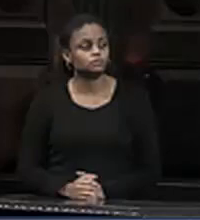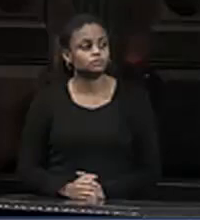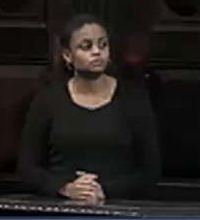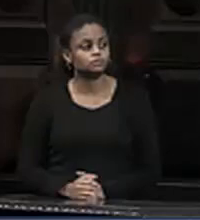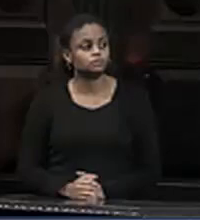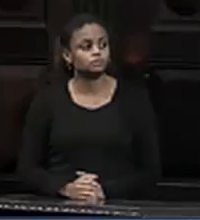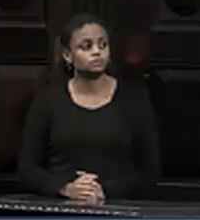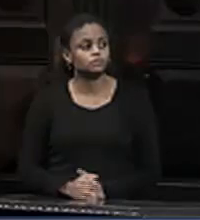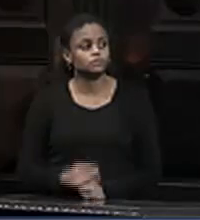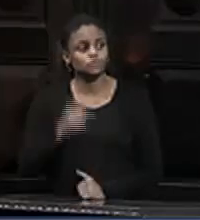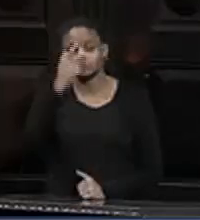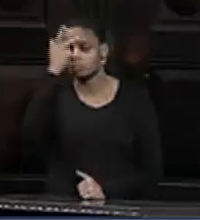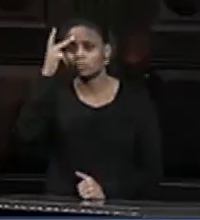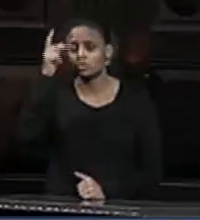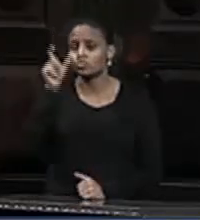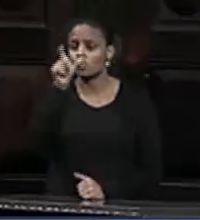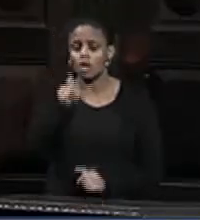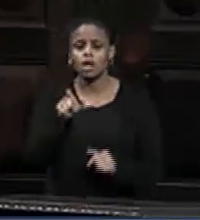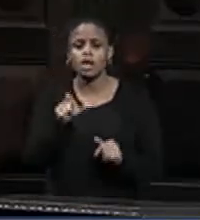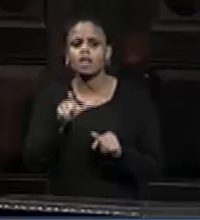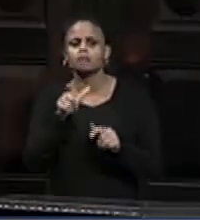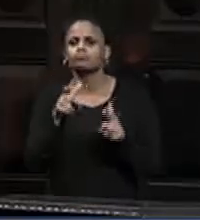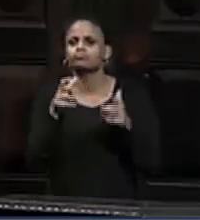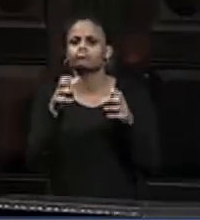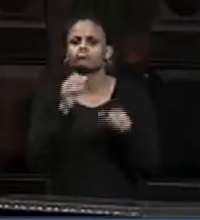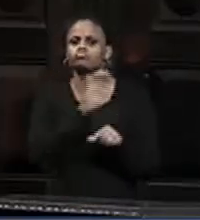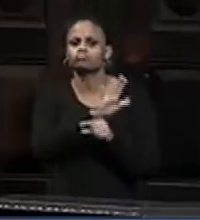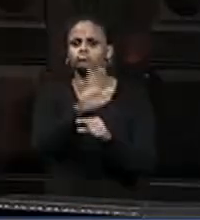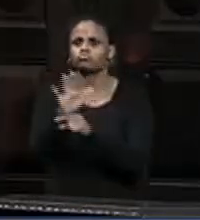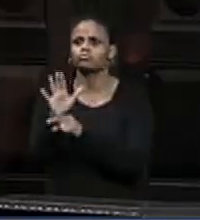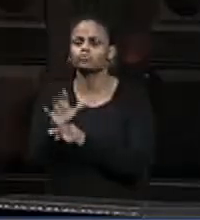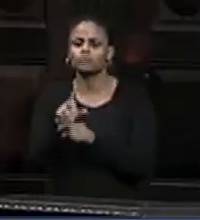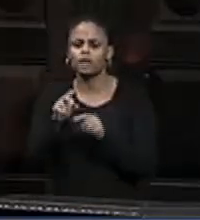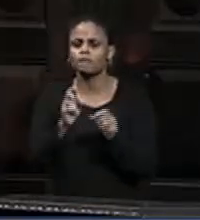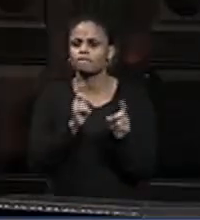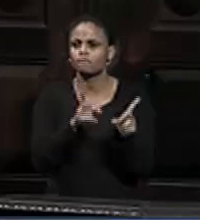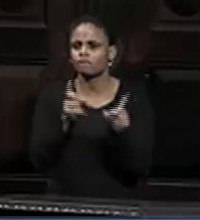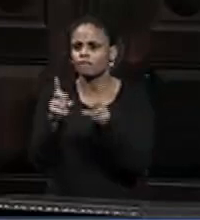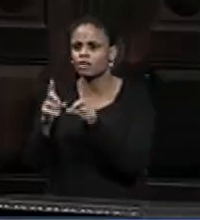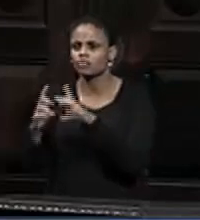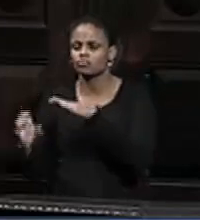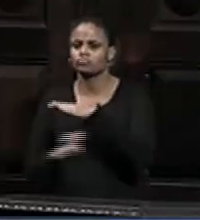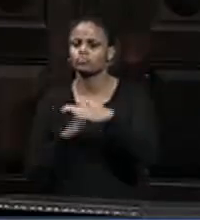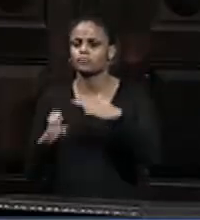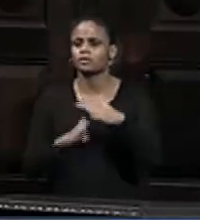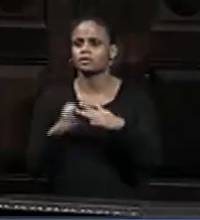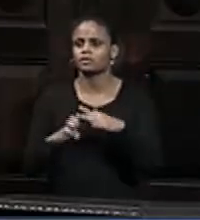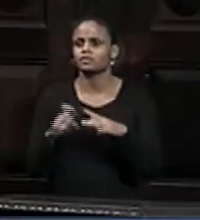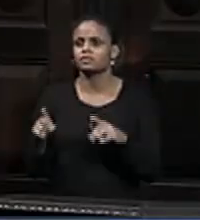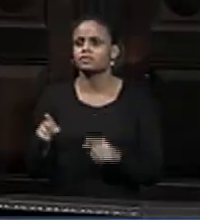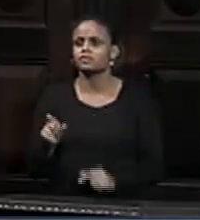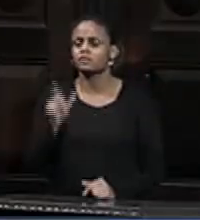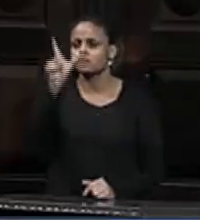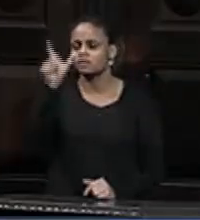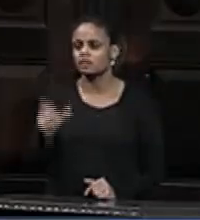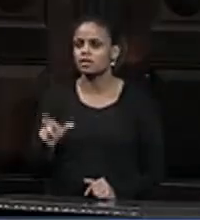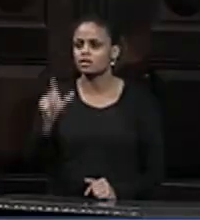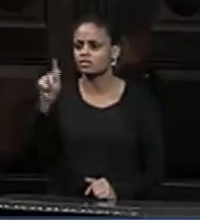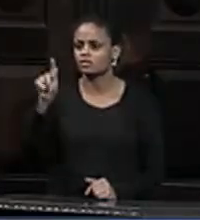defendendo as privatizações no setor de saneamento, nós temos o Gerson